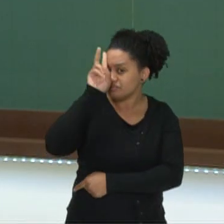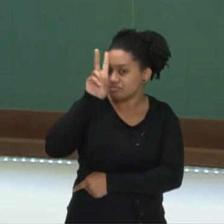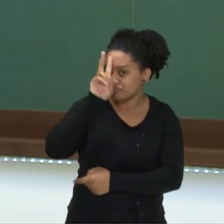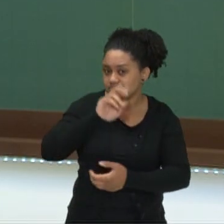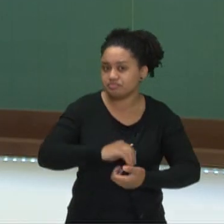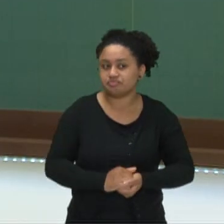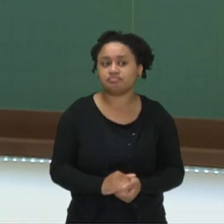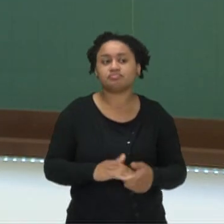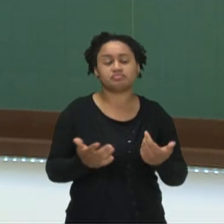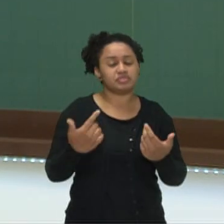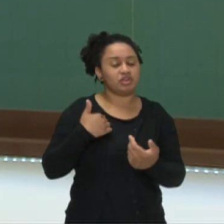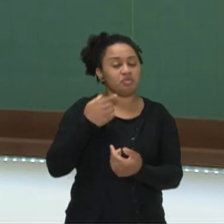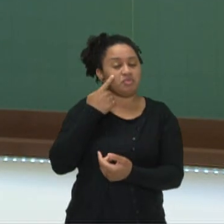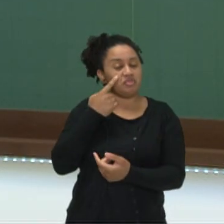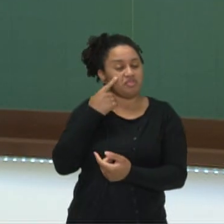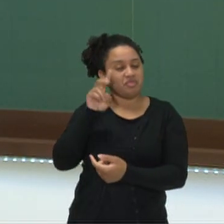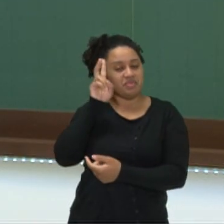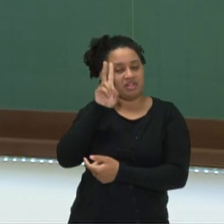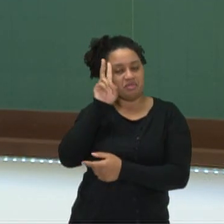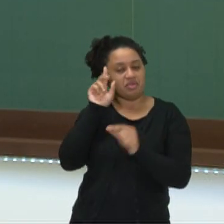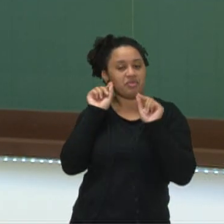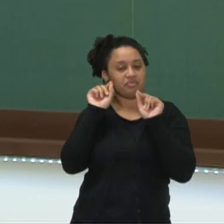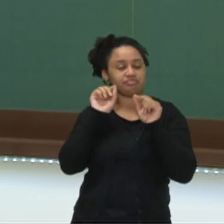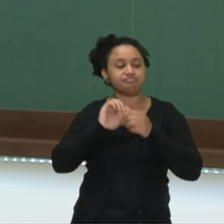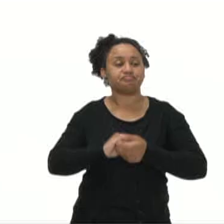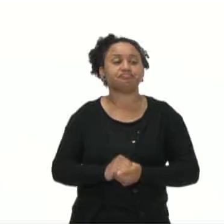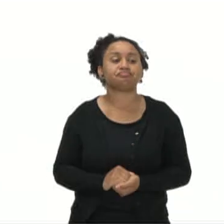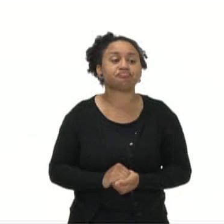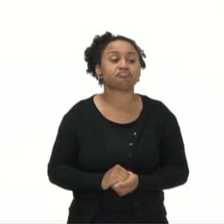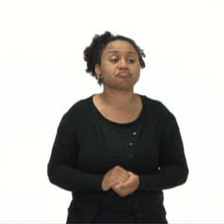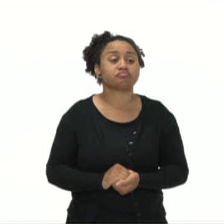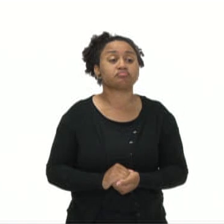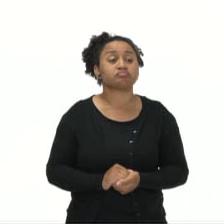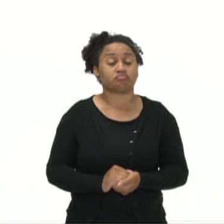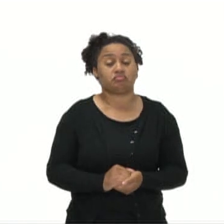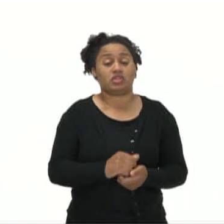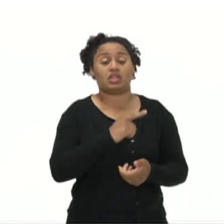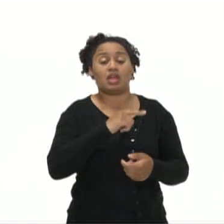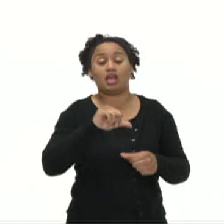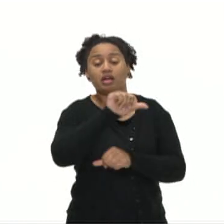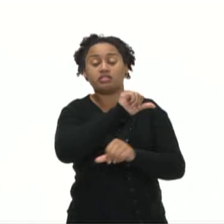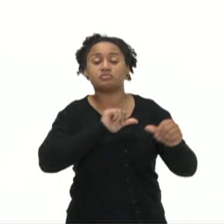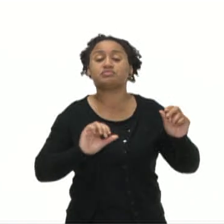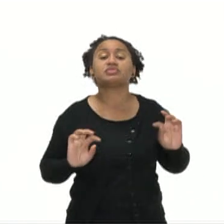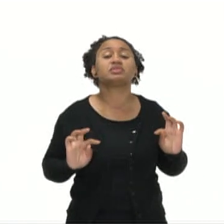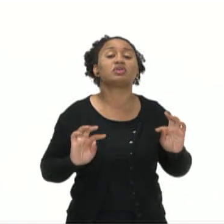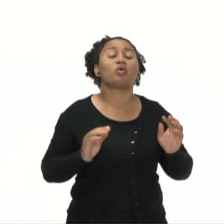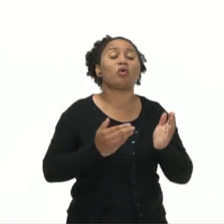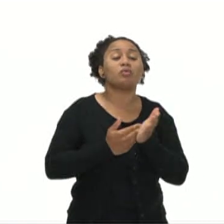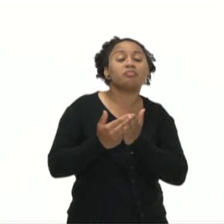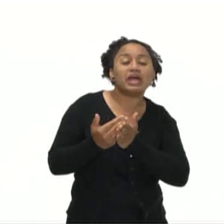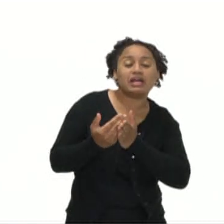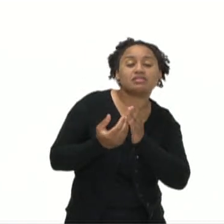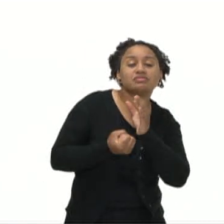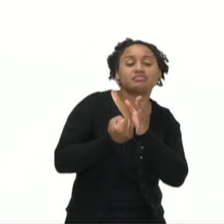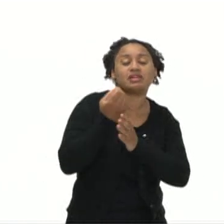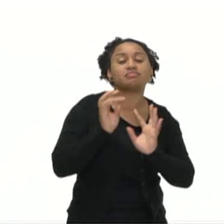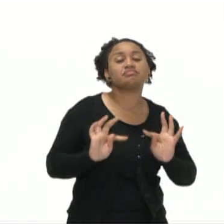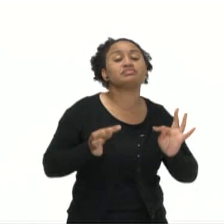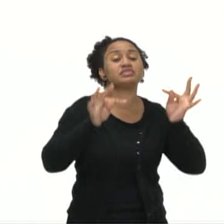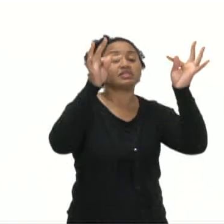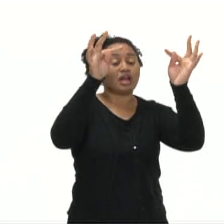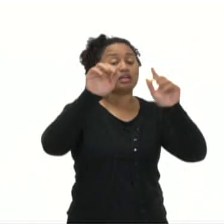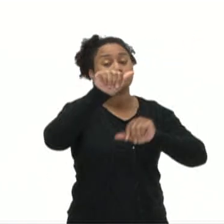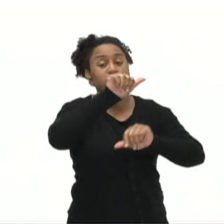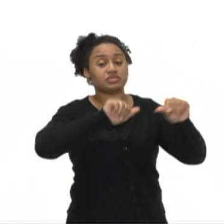vamos refrescar a nossa memória. Então a gente tem as inovações tecnológicas, pessoal, lá na